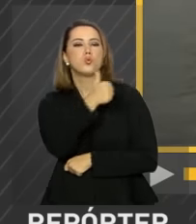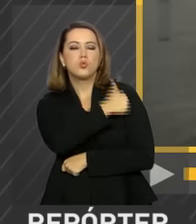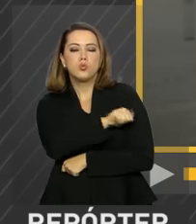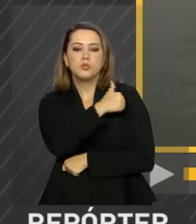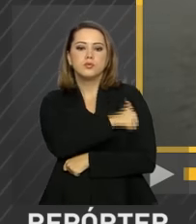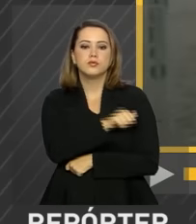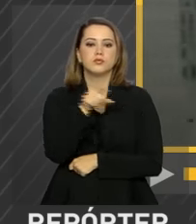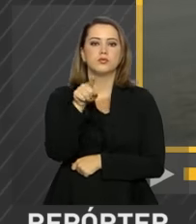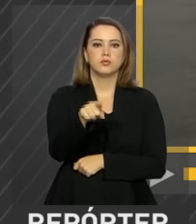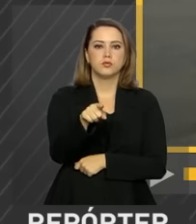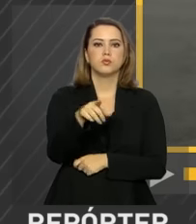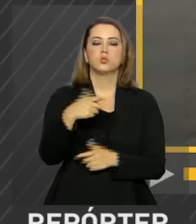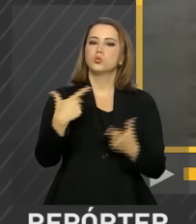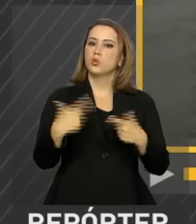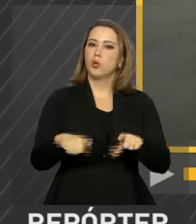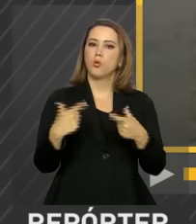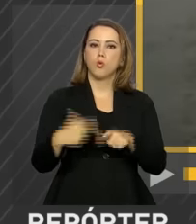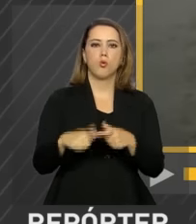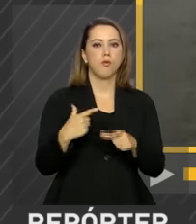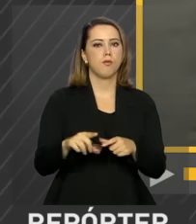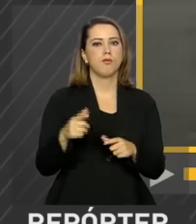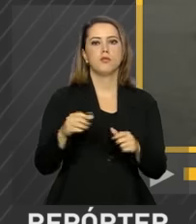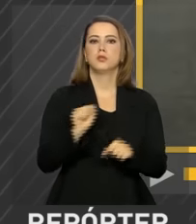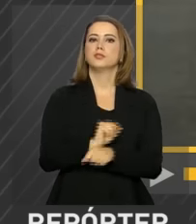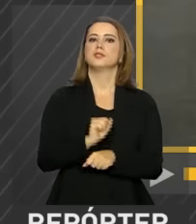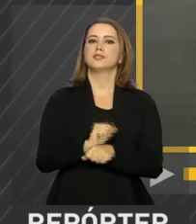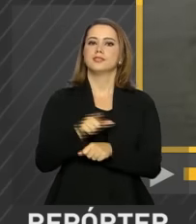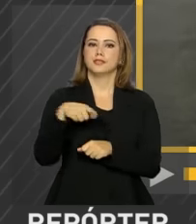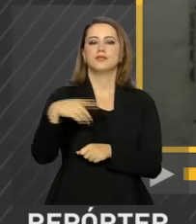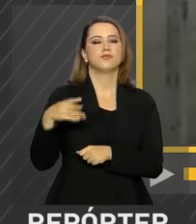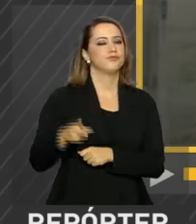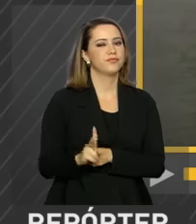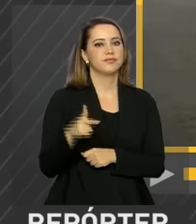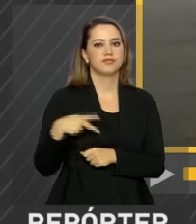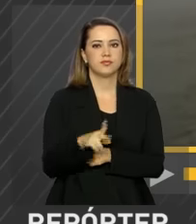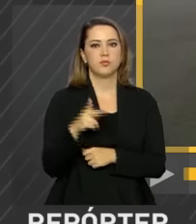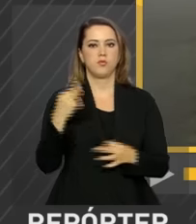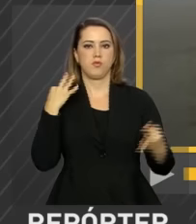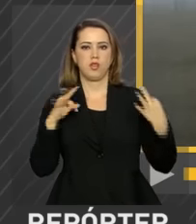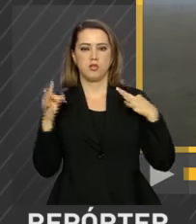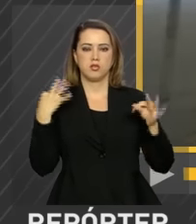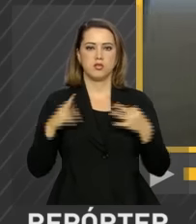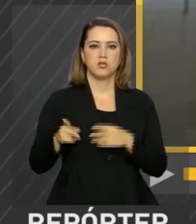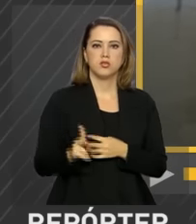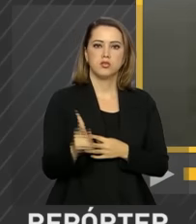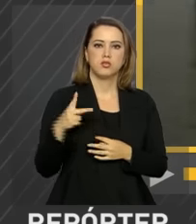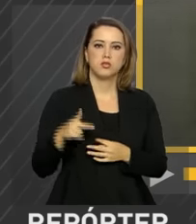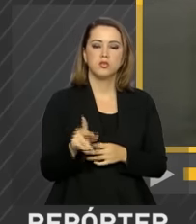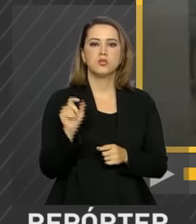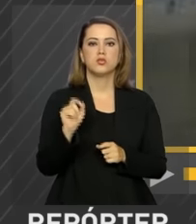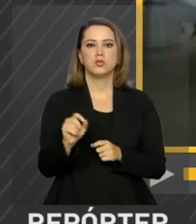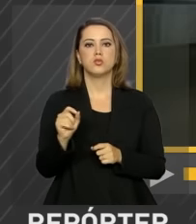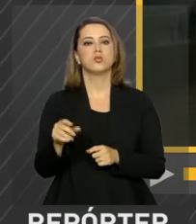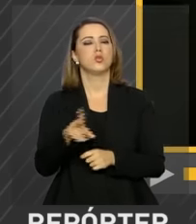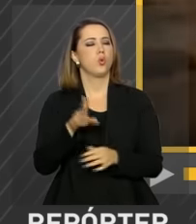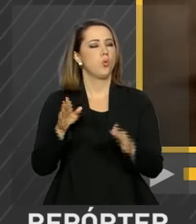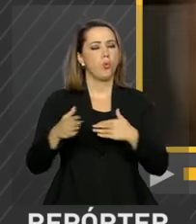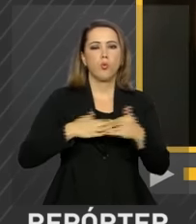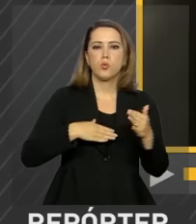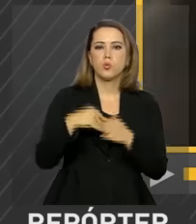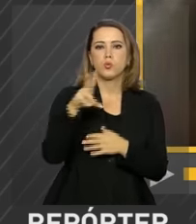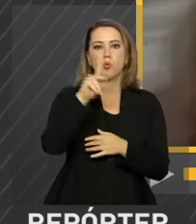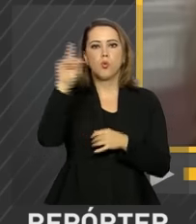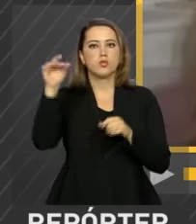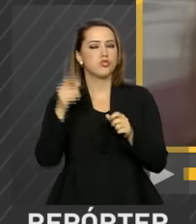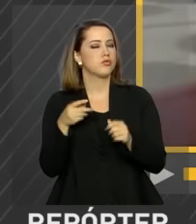de Janeiro Parada Obrigatória para turistas brasileiros e estrangeiros que vem à cidade até mesmo em dias nublados